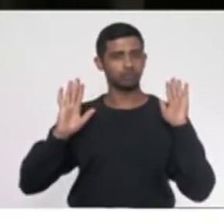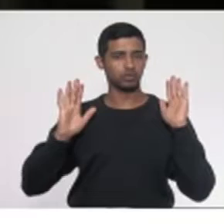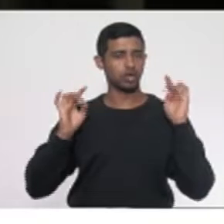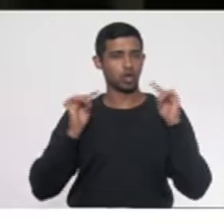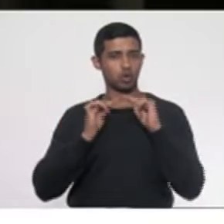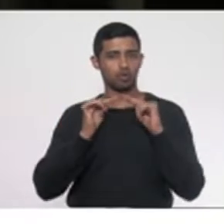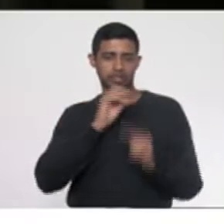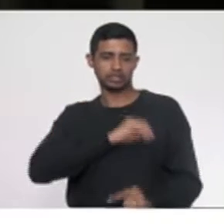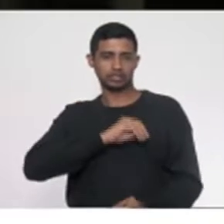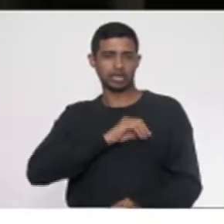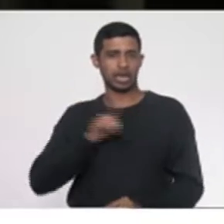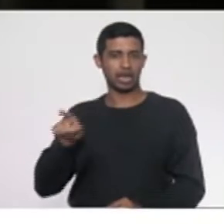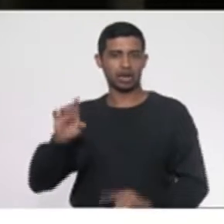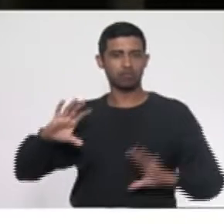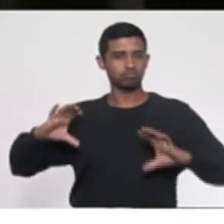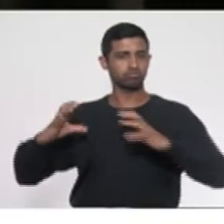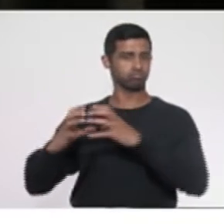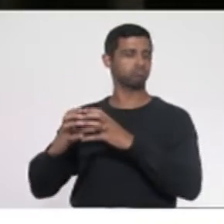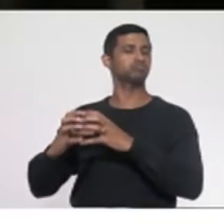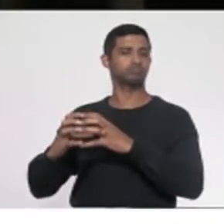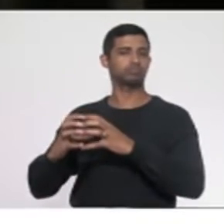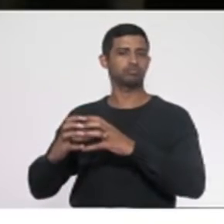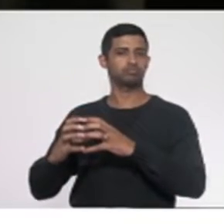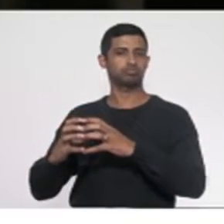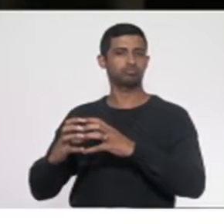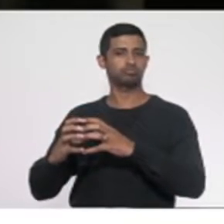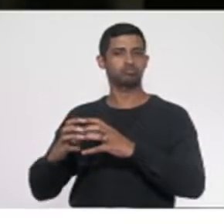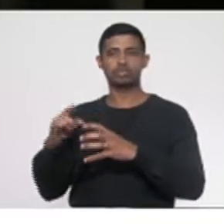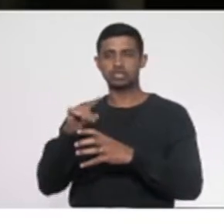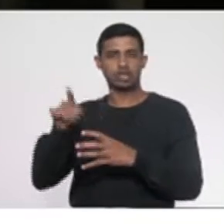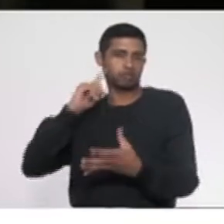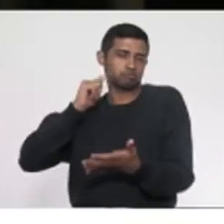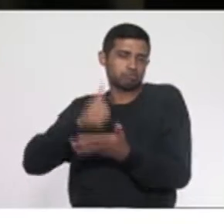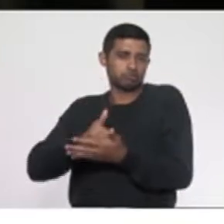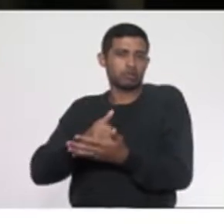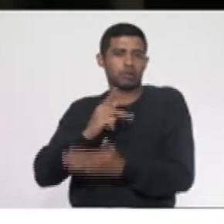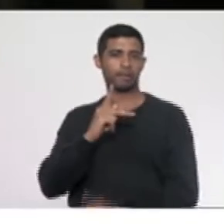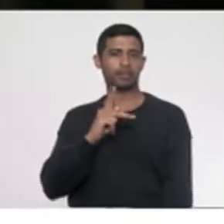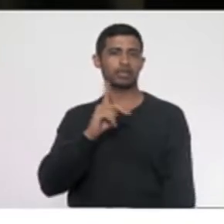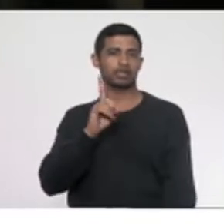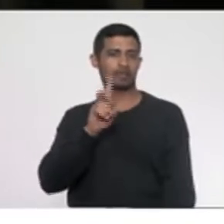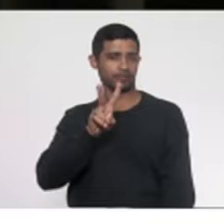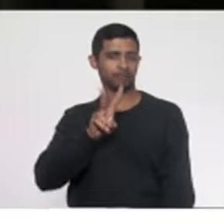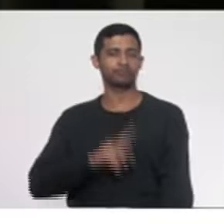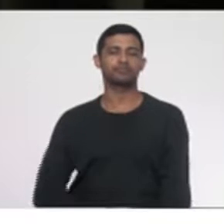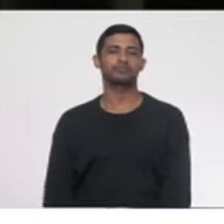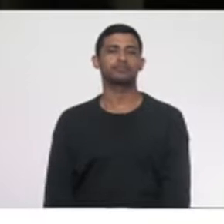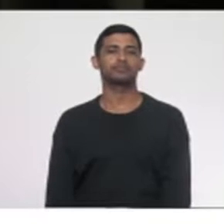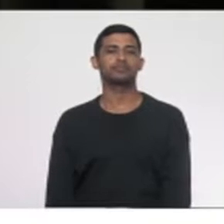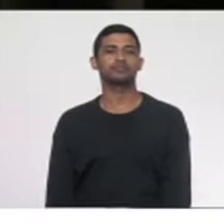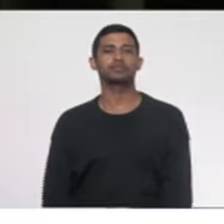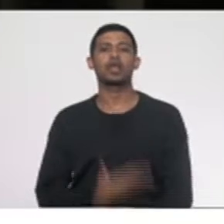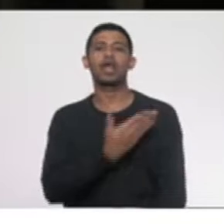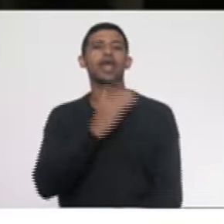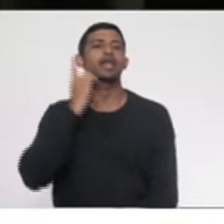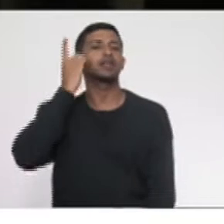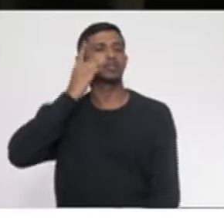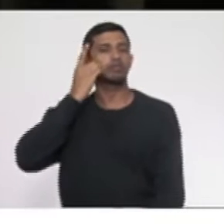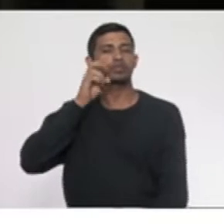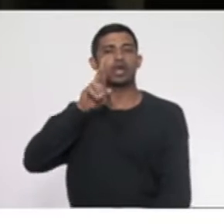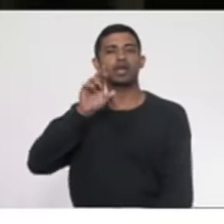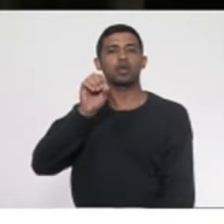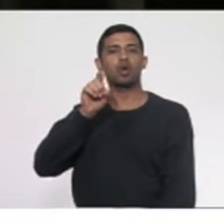daquela corporação que optou pelo PDV. O deputado